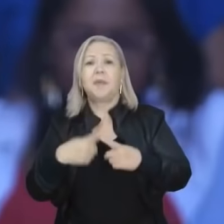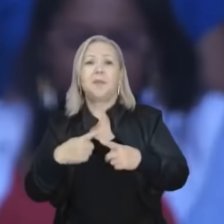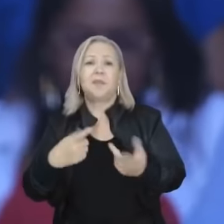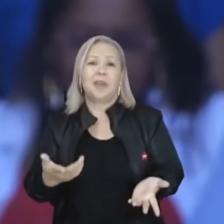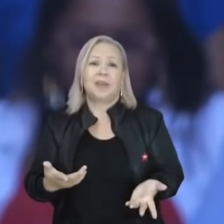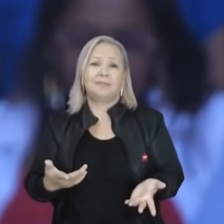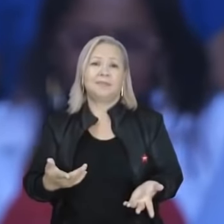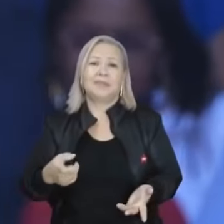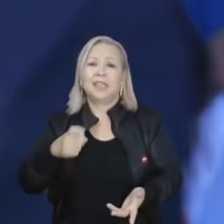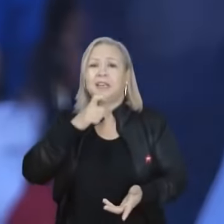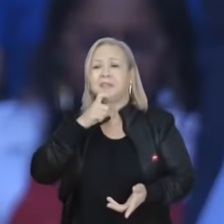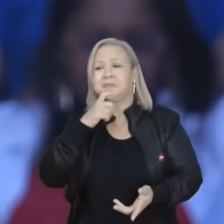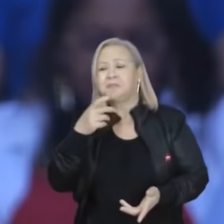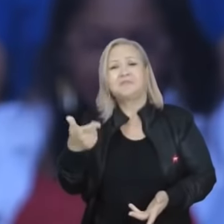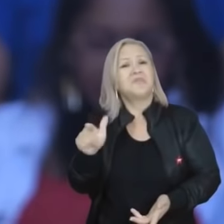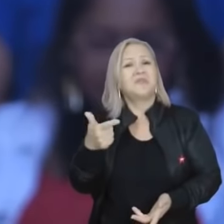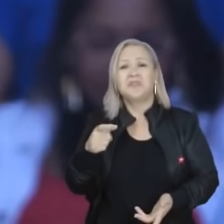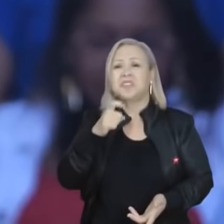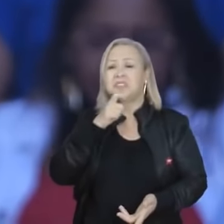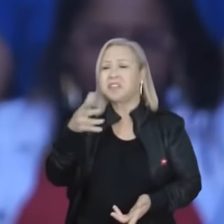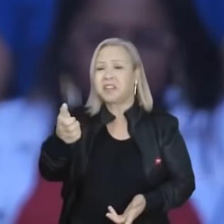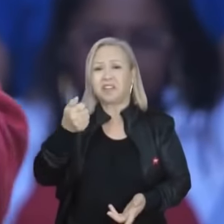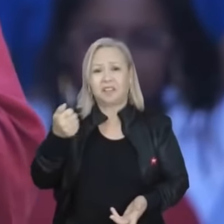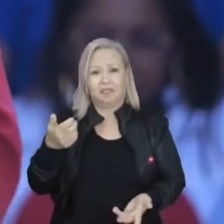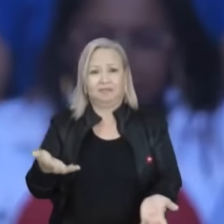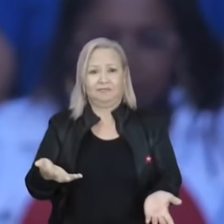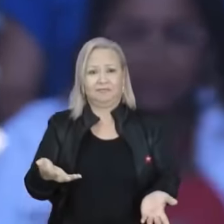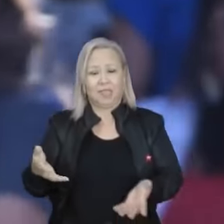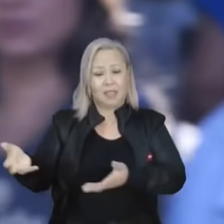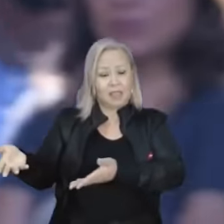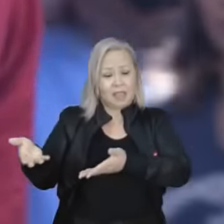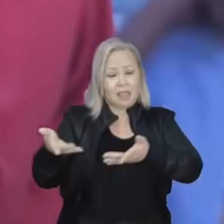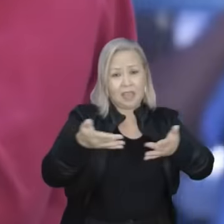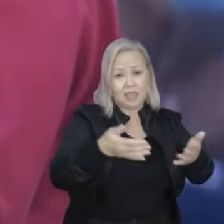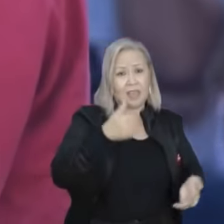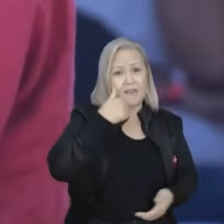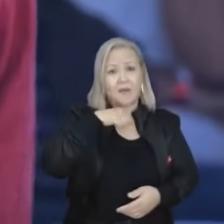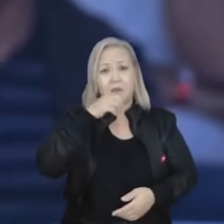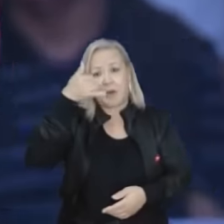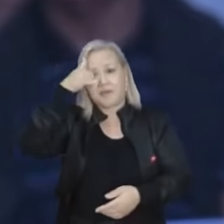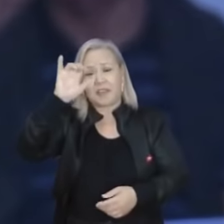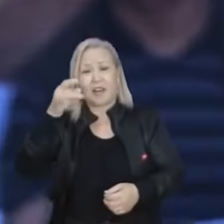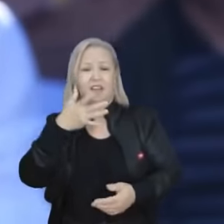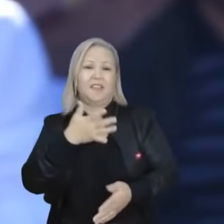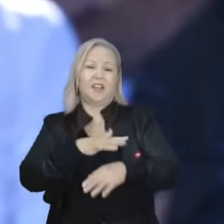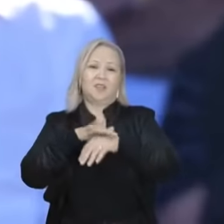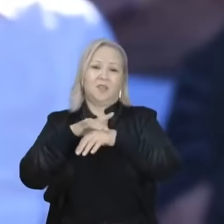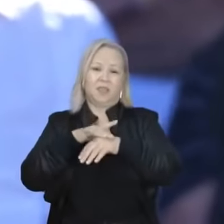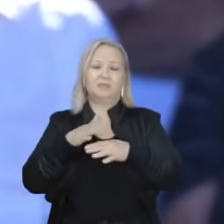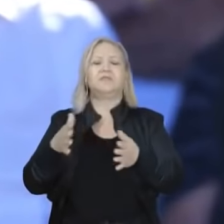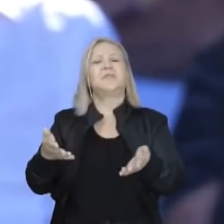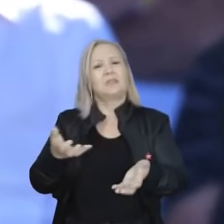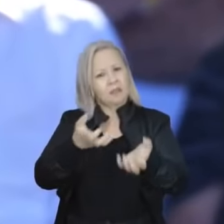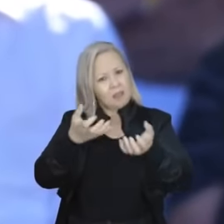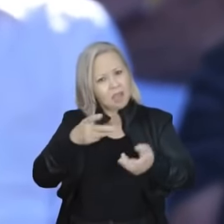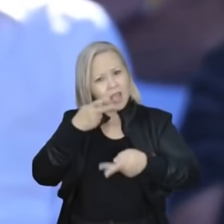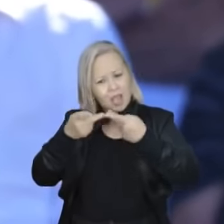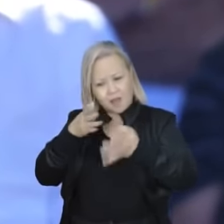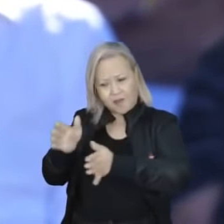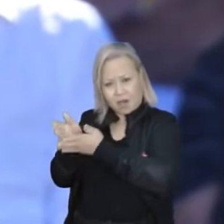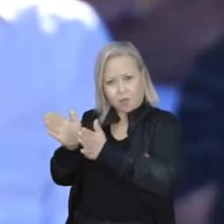mãe para evitar que ela ficasse doente. Se quiser falar de pobreza, eu entendo. Se quiser falar do mundo